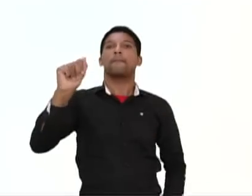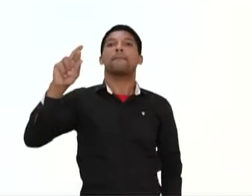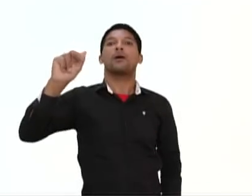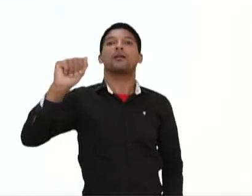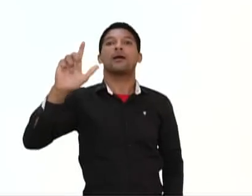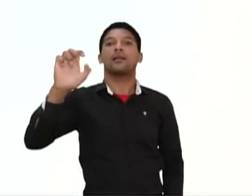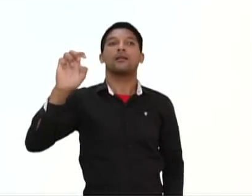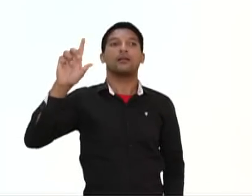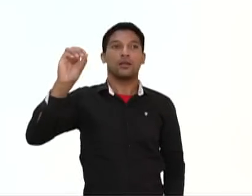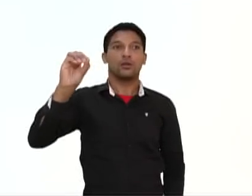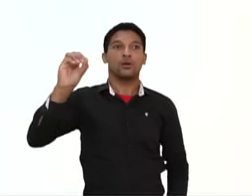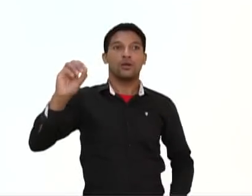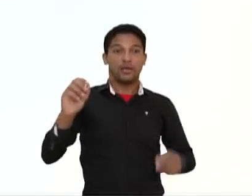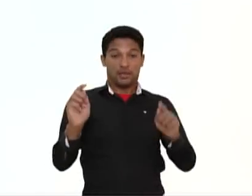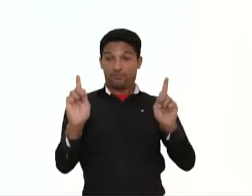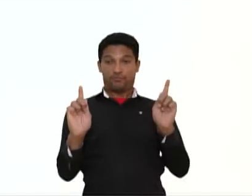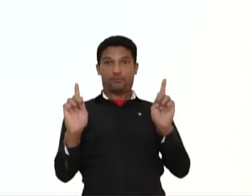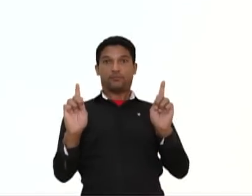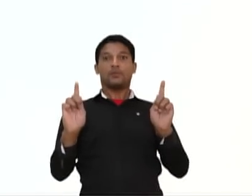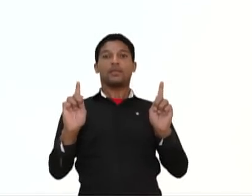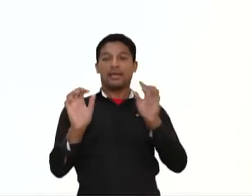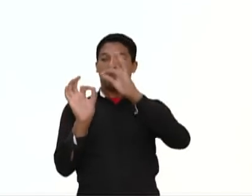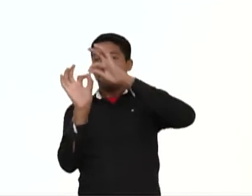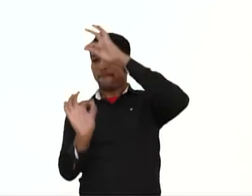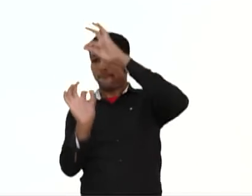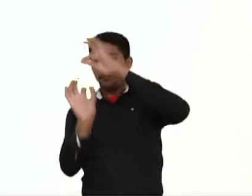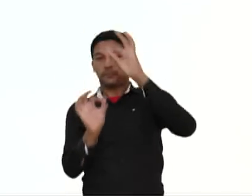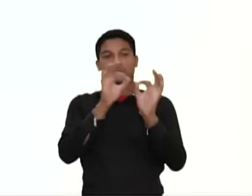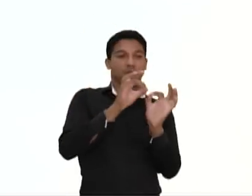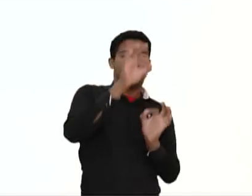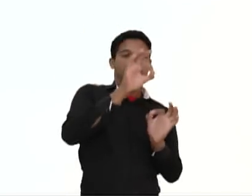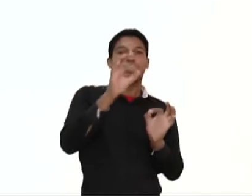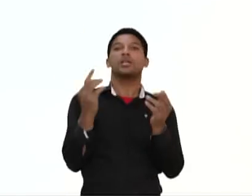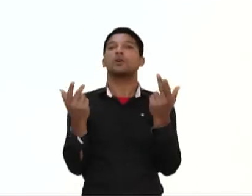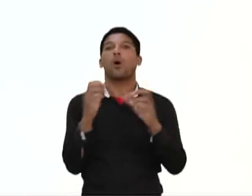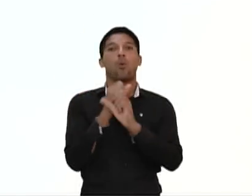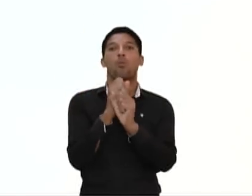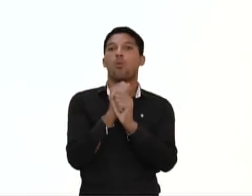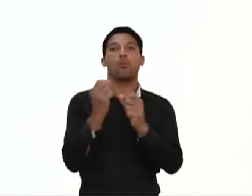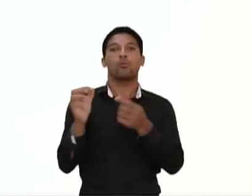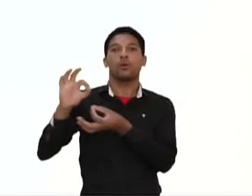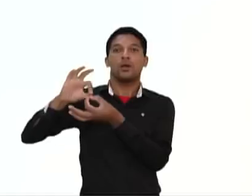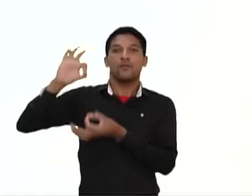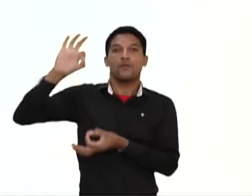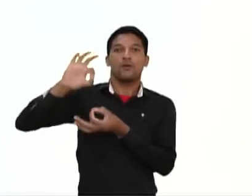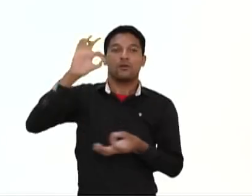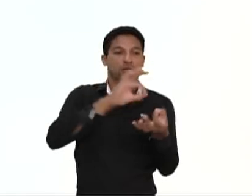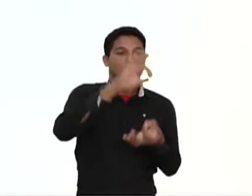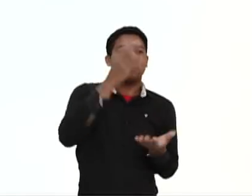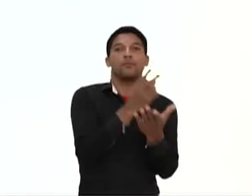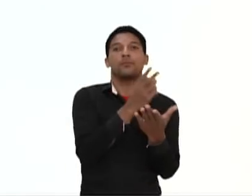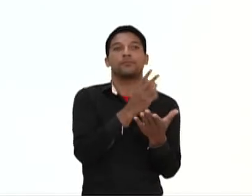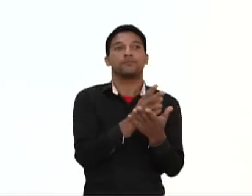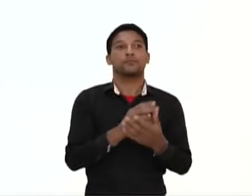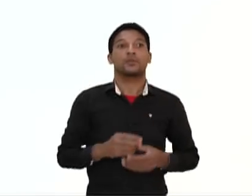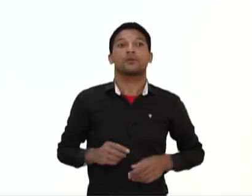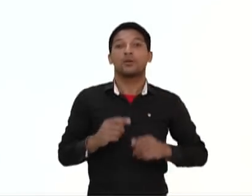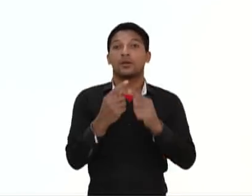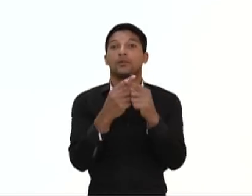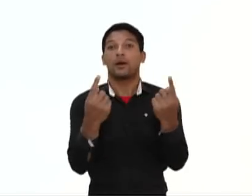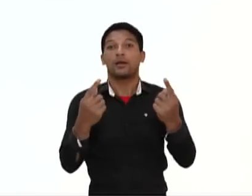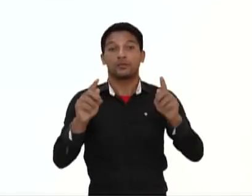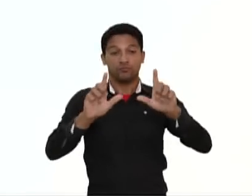mesma medida. Então, esse par aqui tem a mesma medida, esse par aqui tem a mesma medida, certo? Só que dentro do retângulo eu tenho um